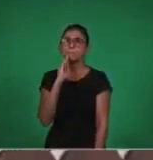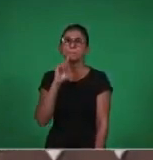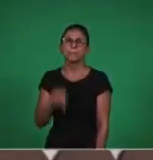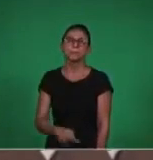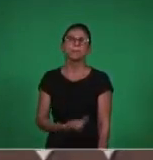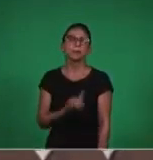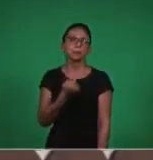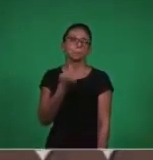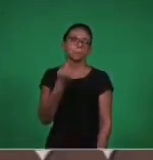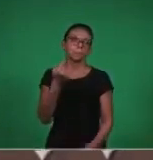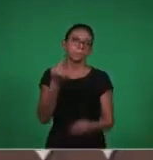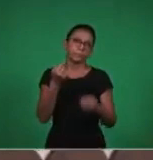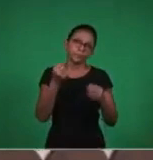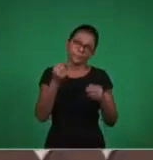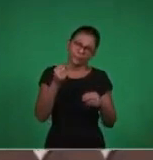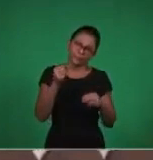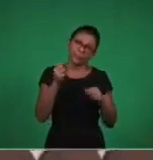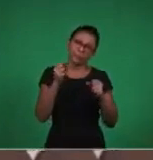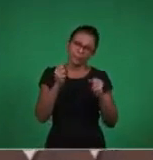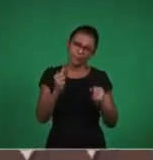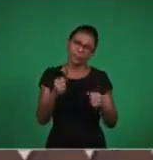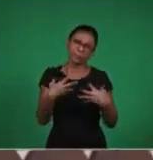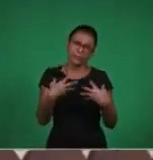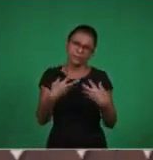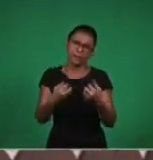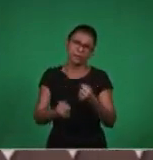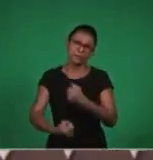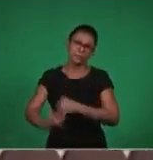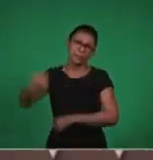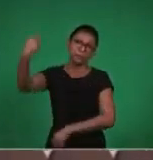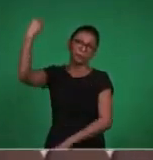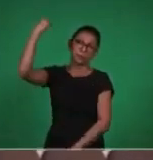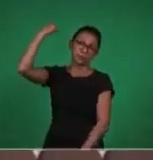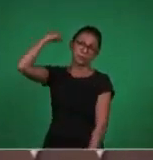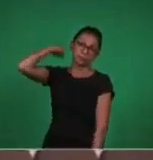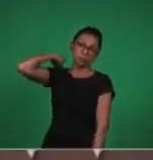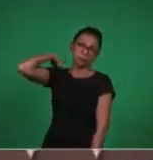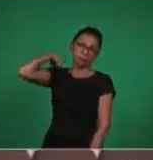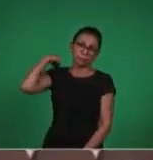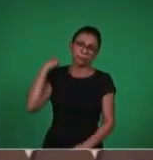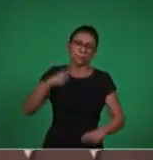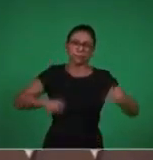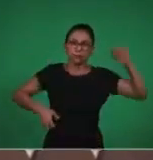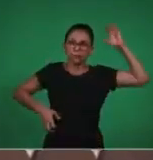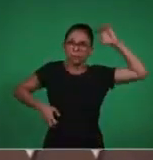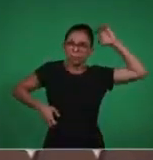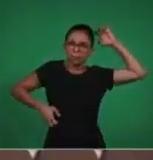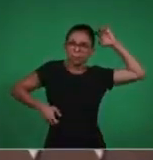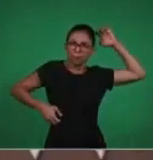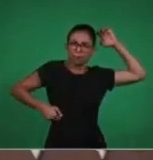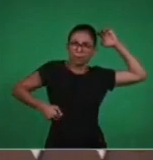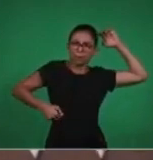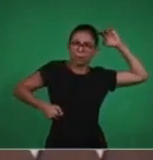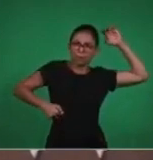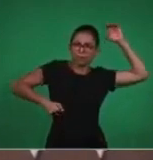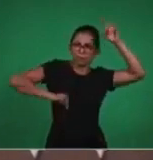existiu, né? Que o homem virou macaco, macaco virou gente, essas coisas todas que aí. E eu fico logo pensando: bom,